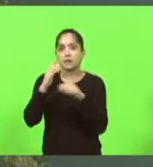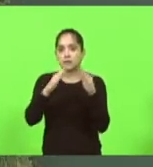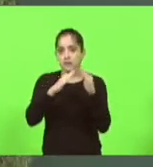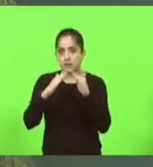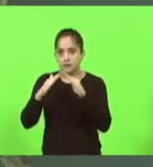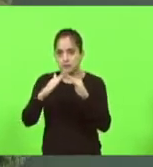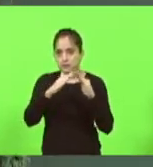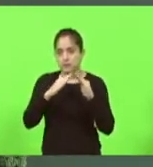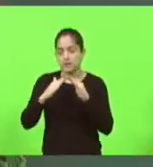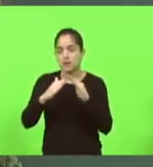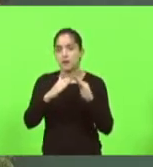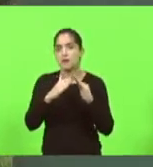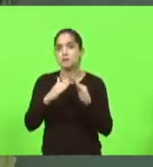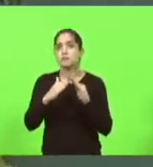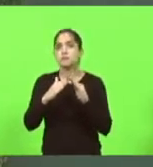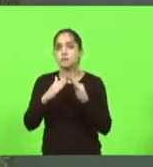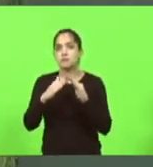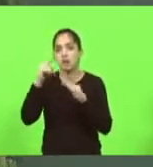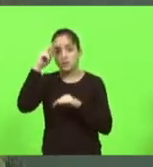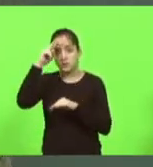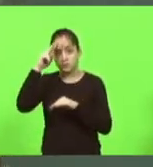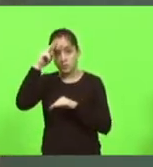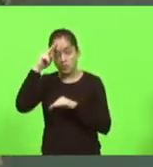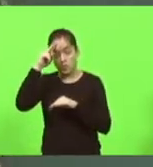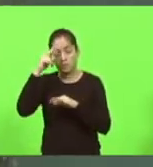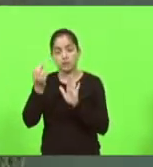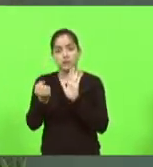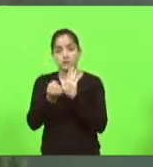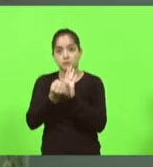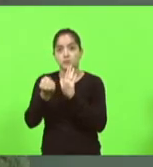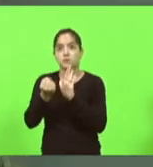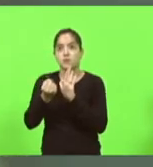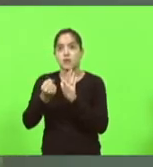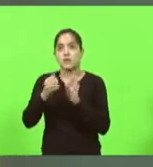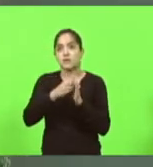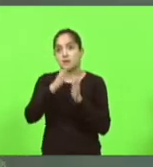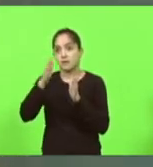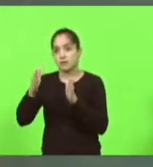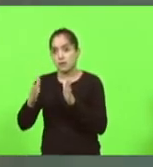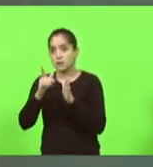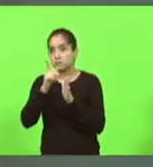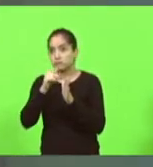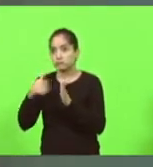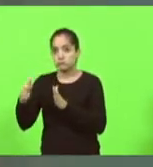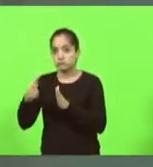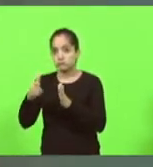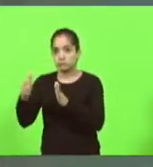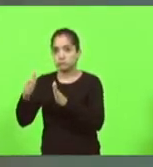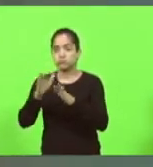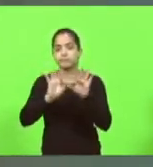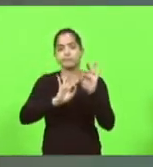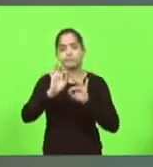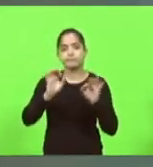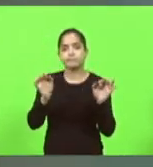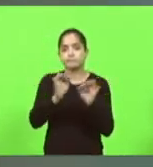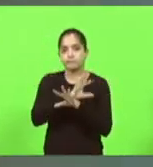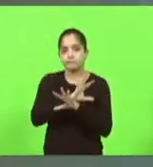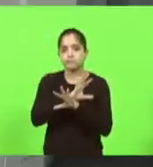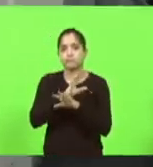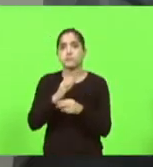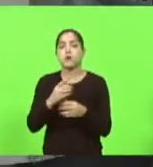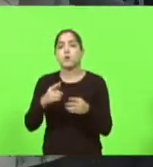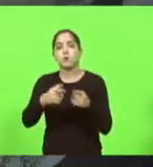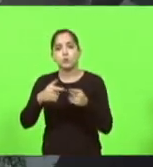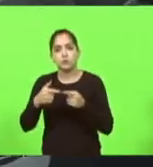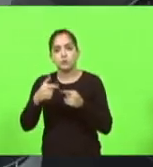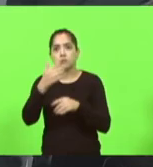ali, é uma parte histórica da cidade, e ali para o lado do rio, estamos projetando esse deck do casario. Está tudo pronto. Licença